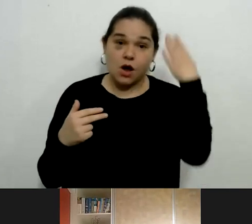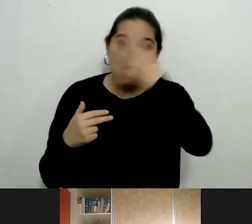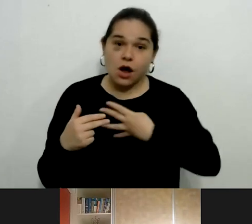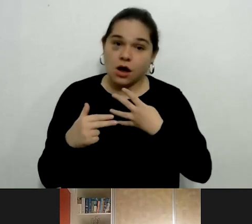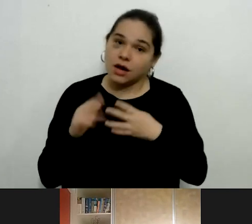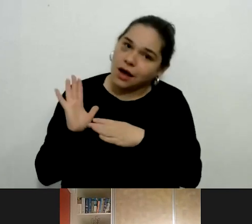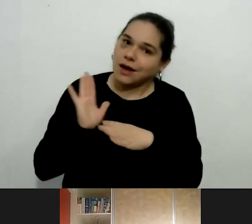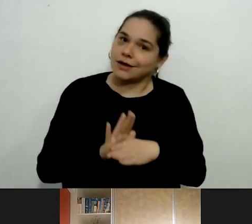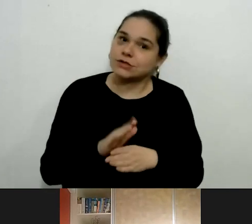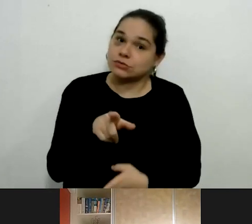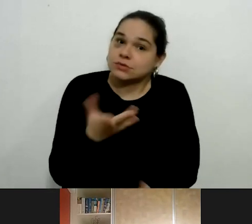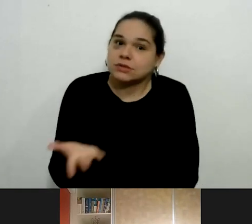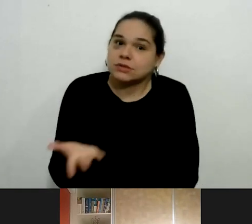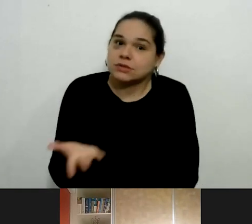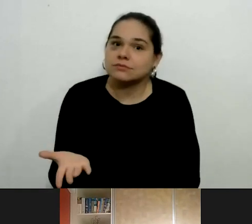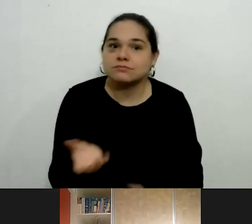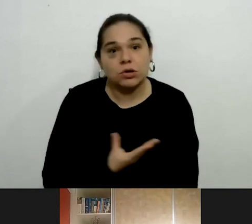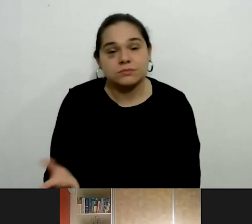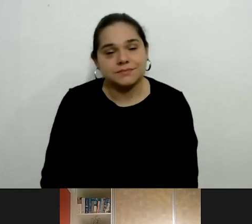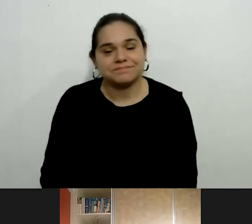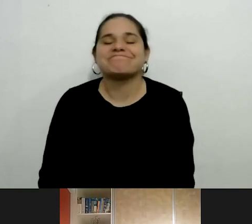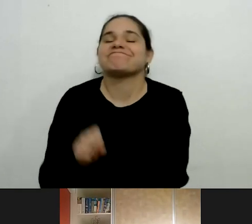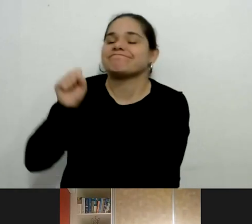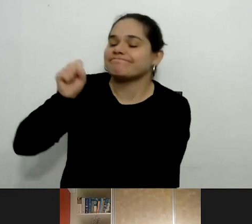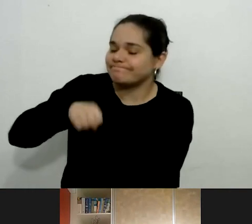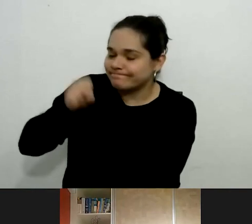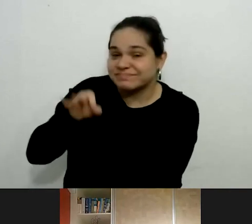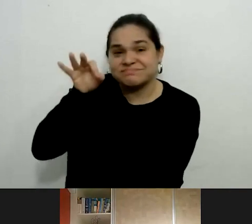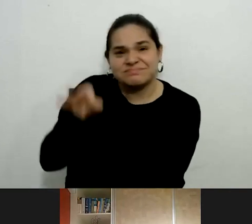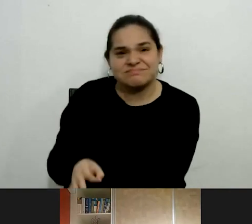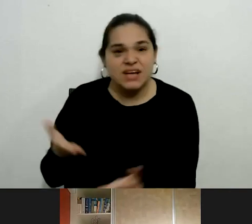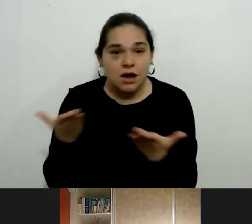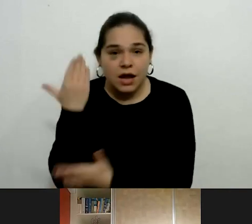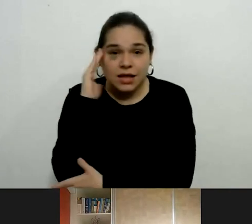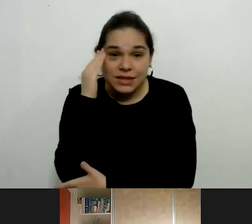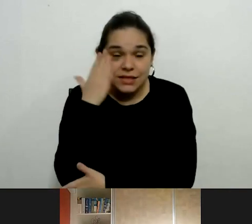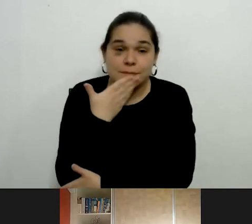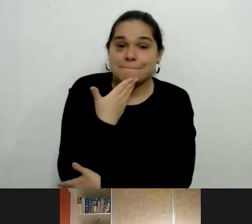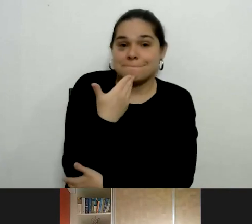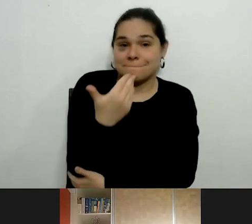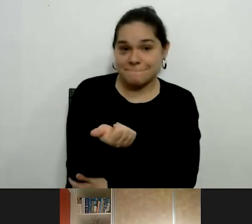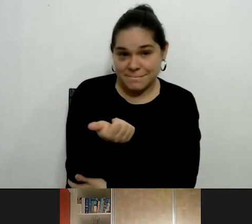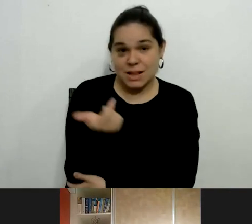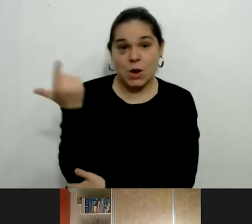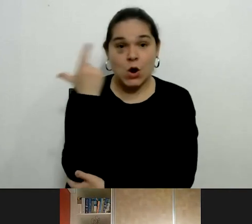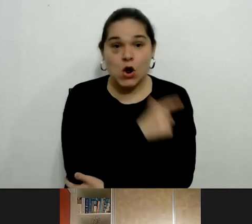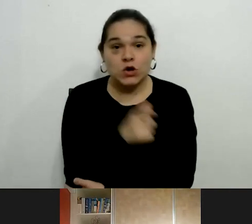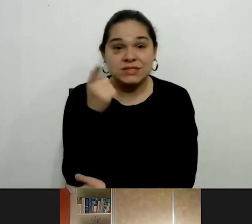Ok, respondido e com certeza a gente entendendo mais, a gente consegue